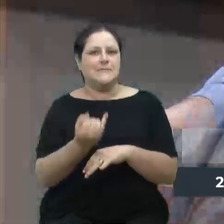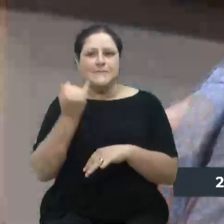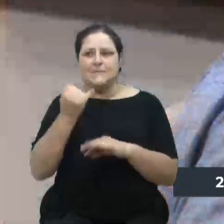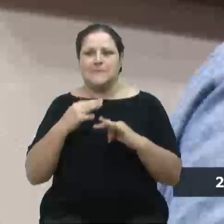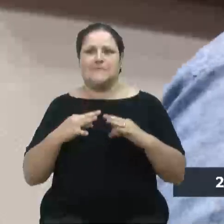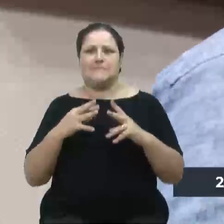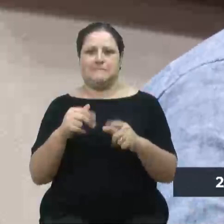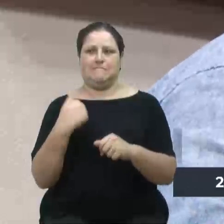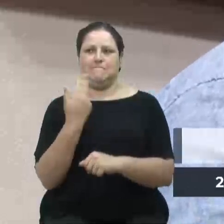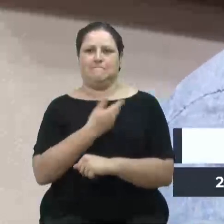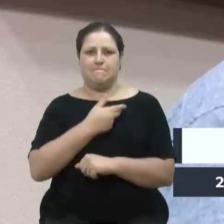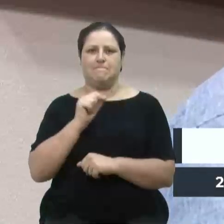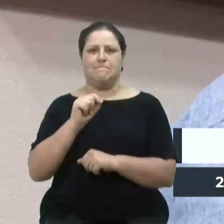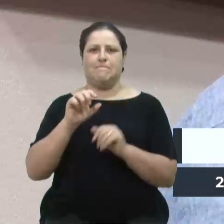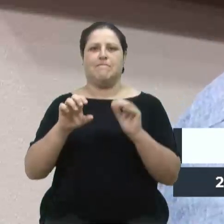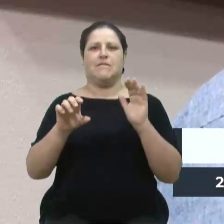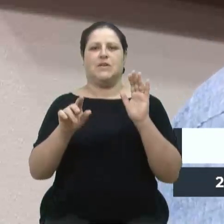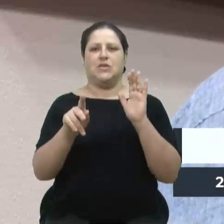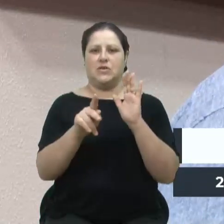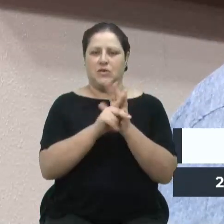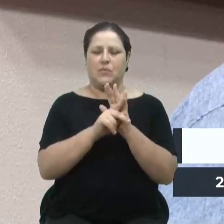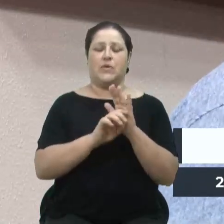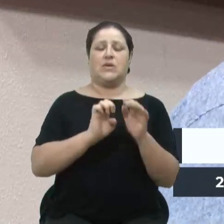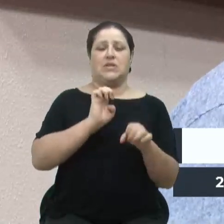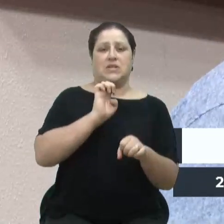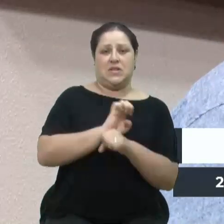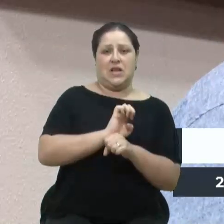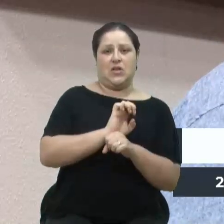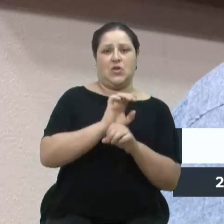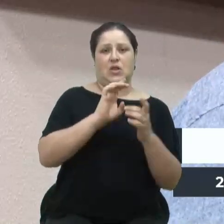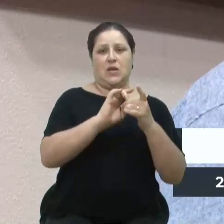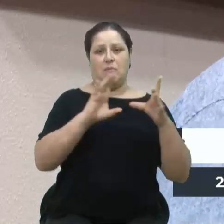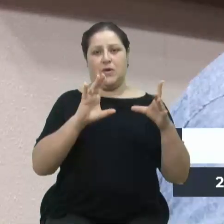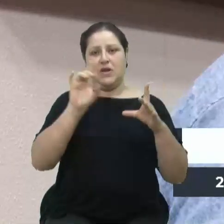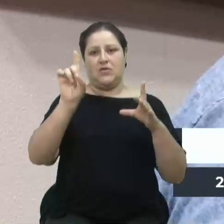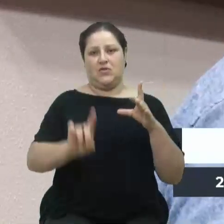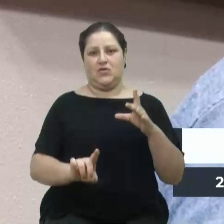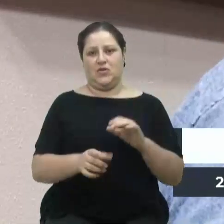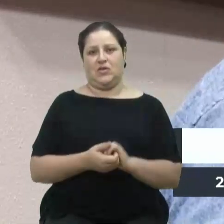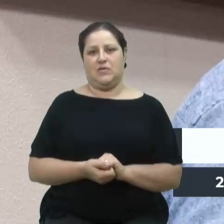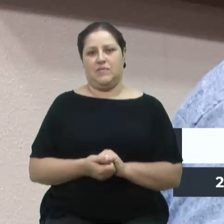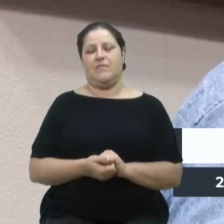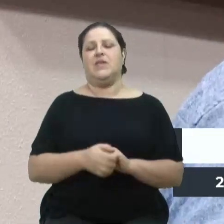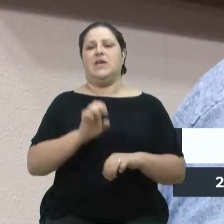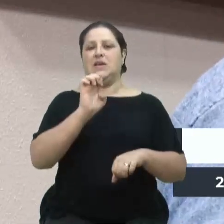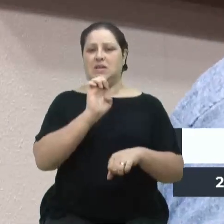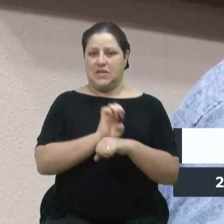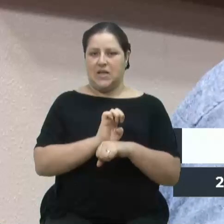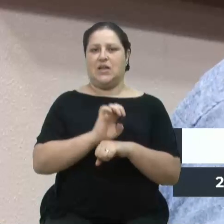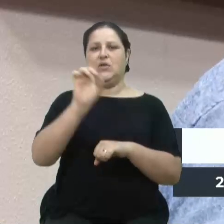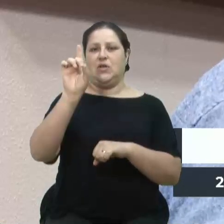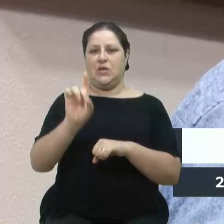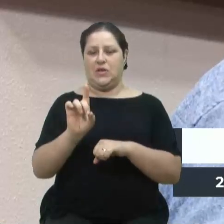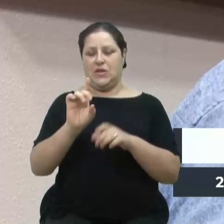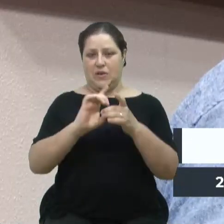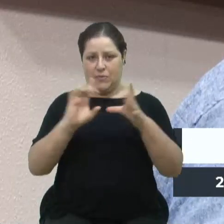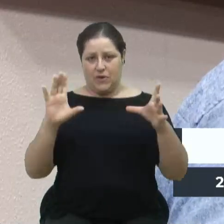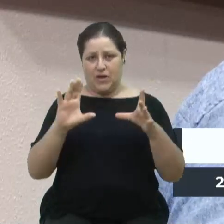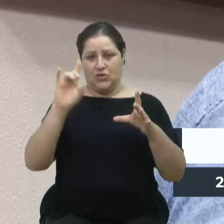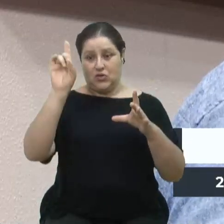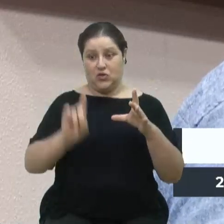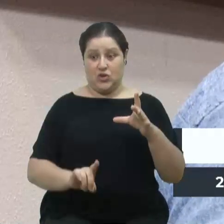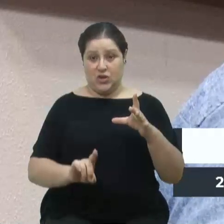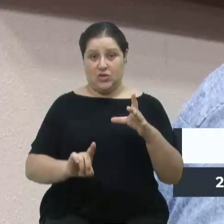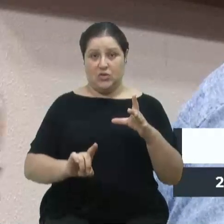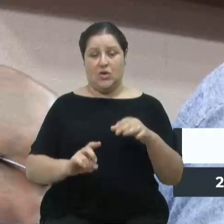todos nós, que é o Estado Democrático de Direito. No Estado Democrático de Direito,